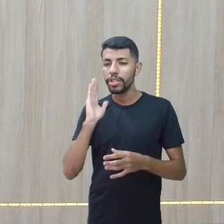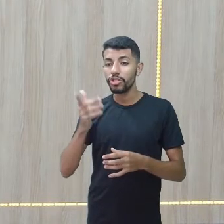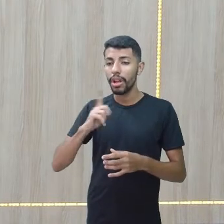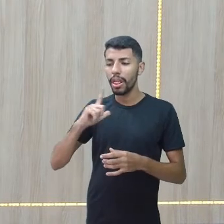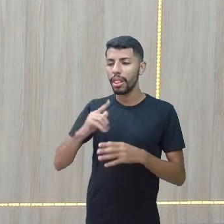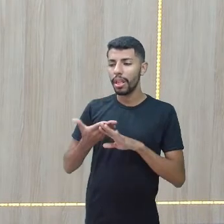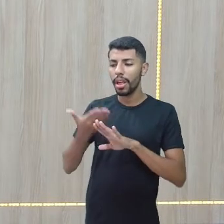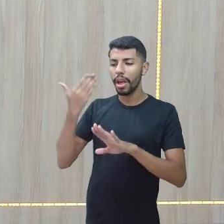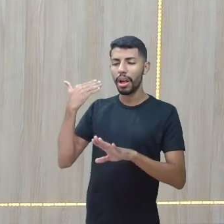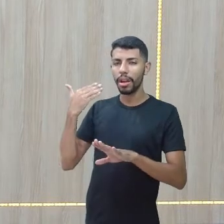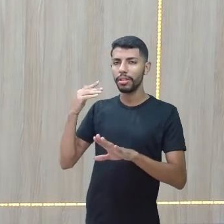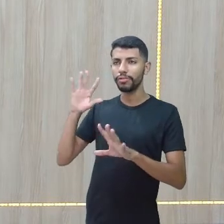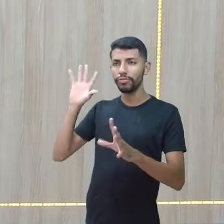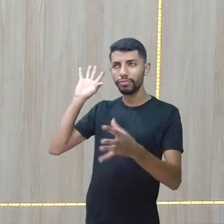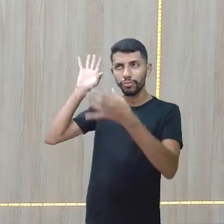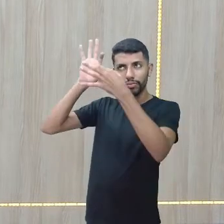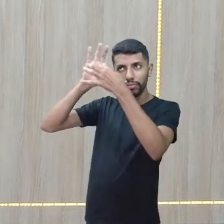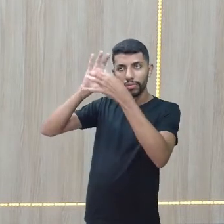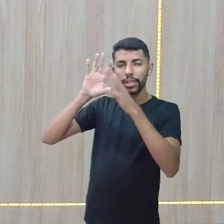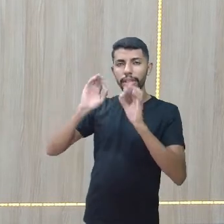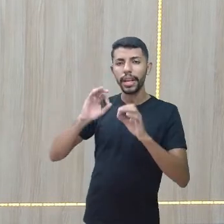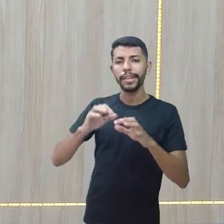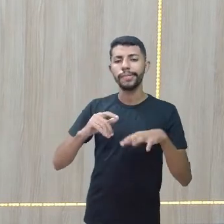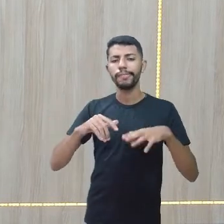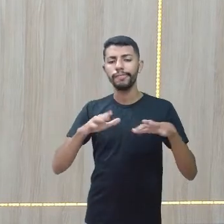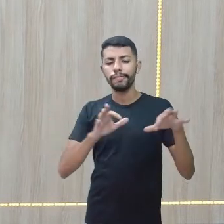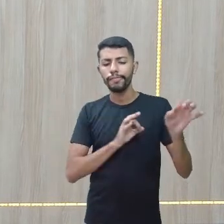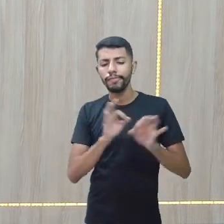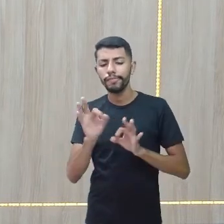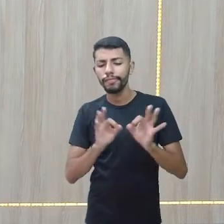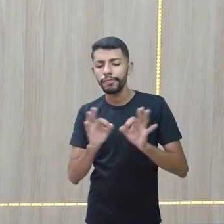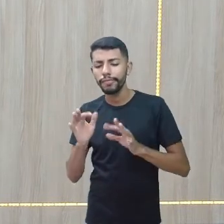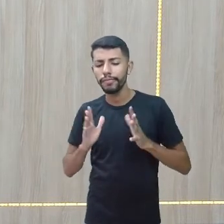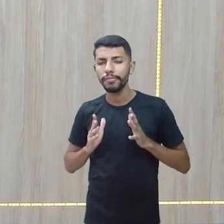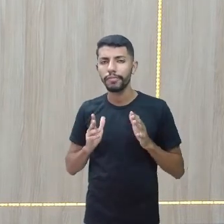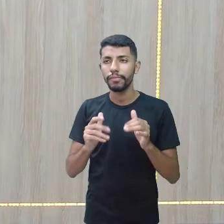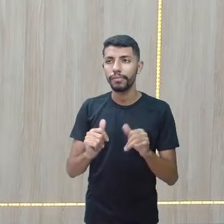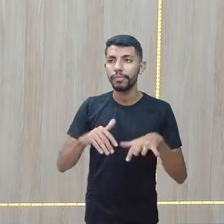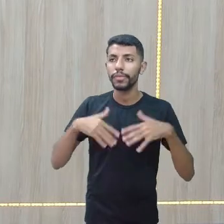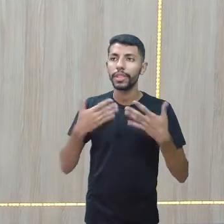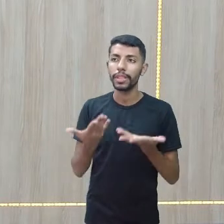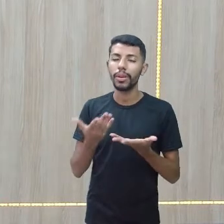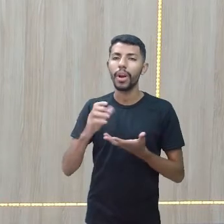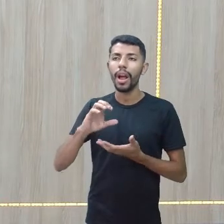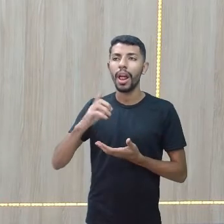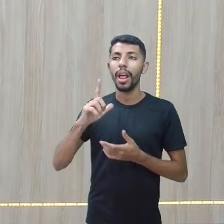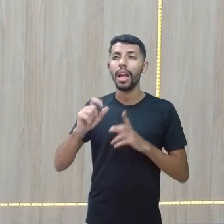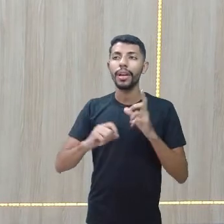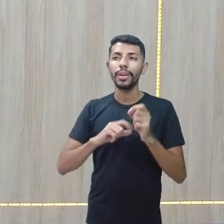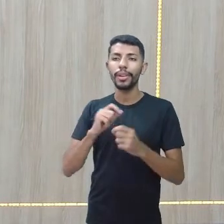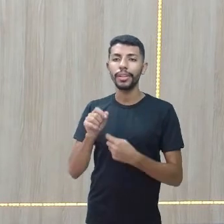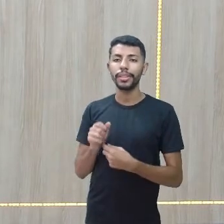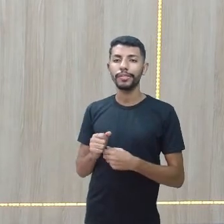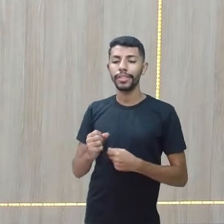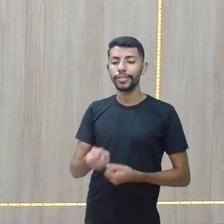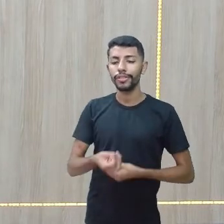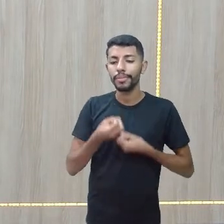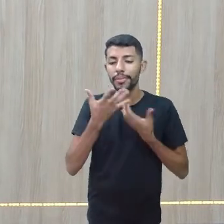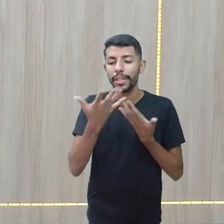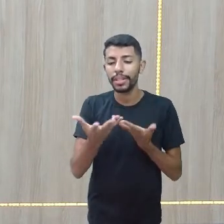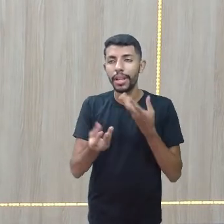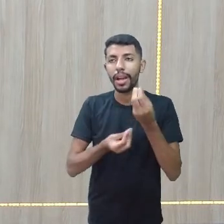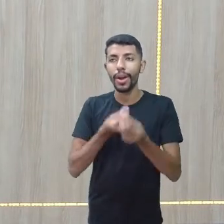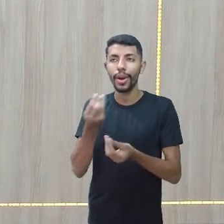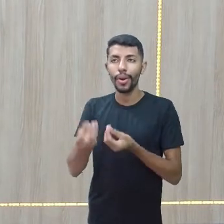tinha, se ele ordenou e coordenou suas ações, obviamente que ele vai comunicar como é que ele chegou